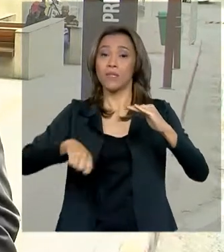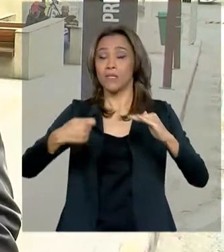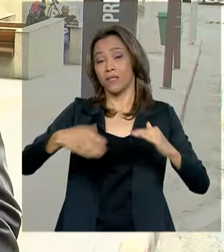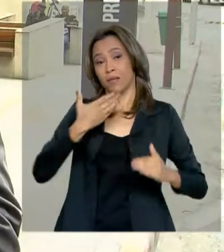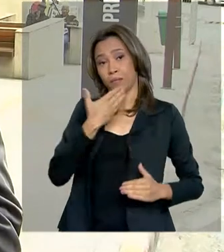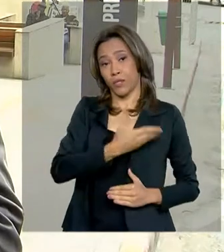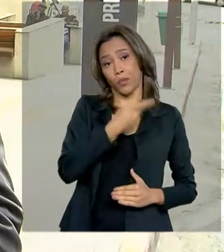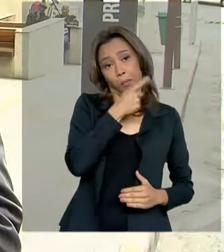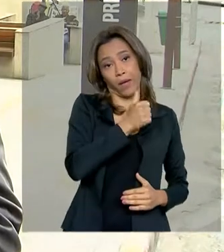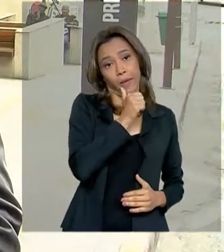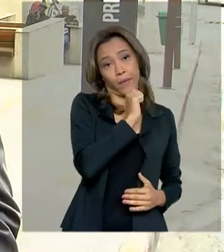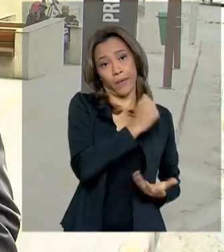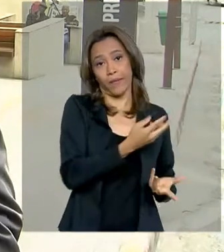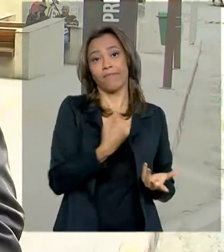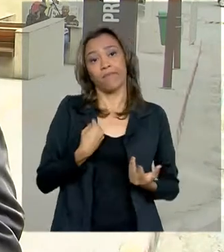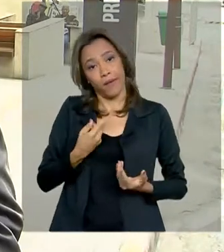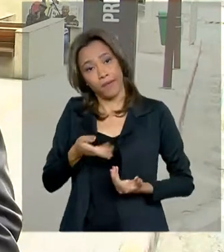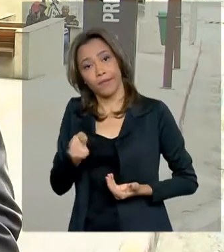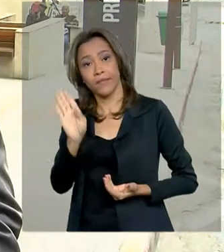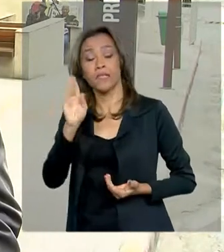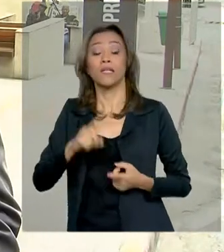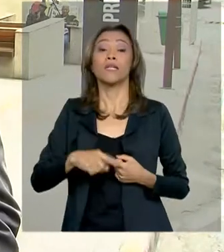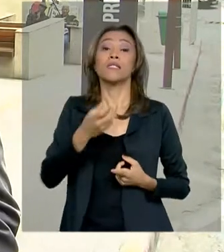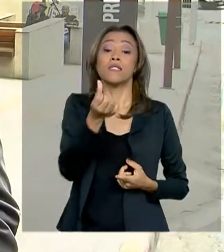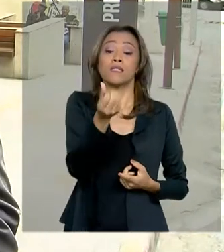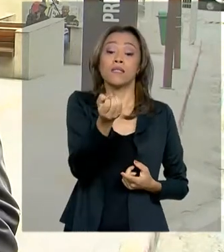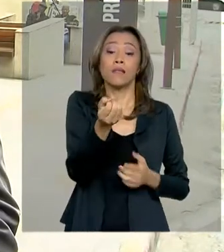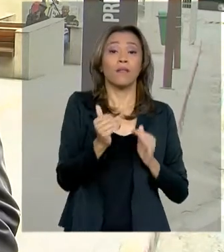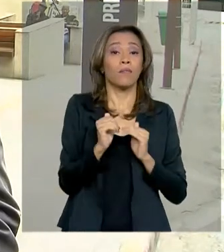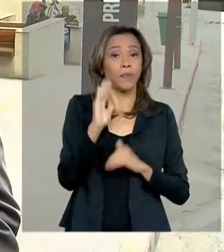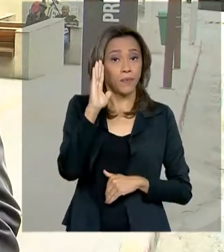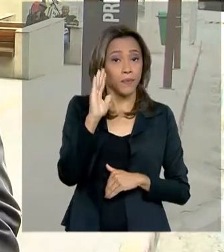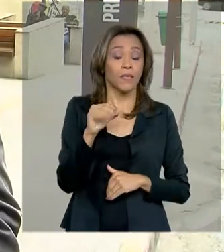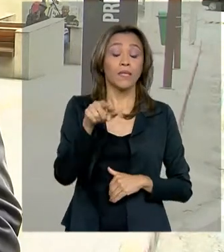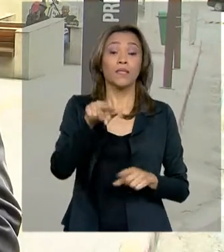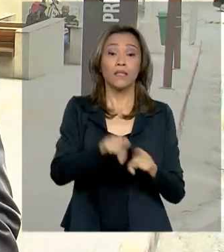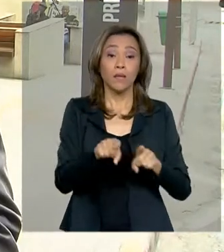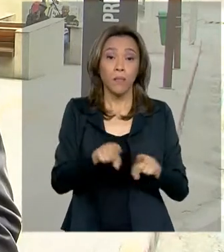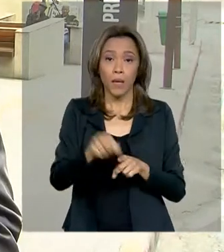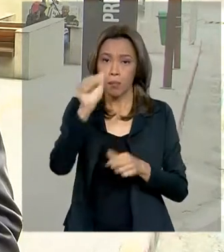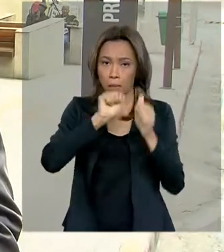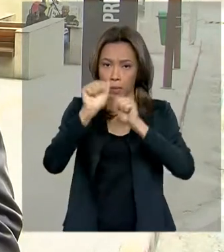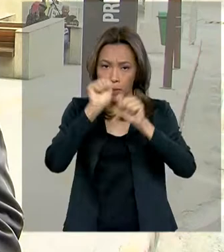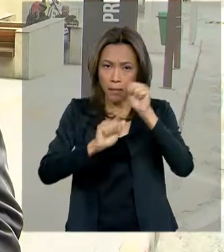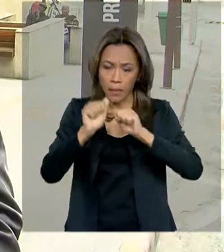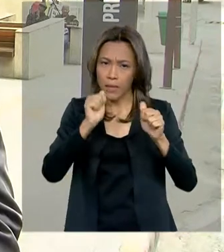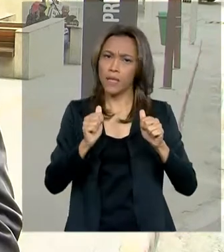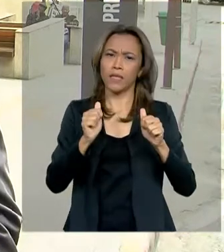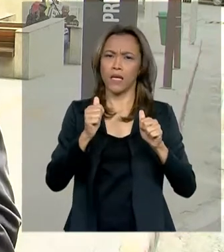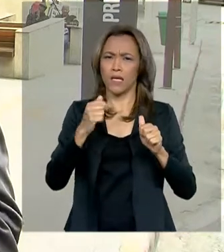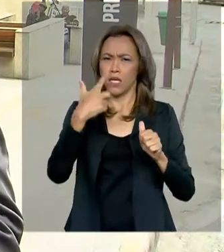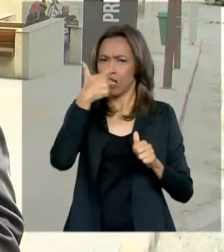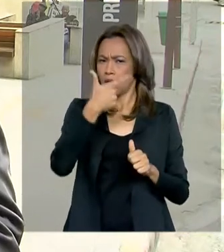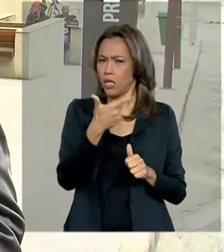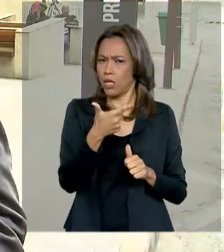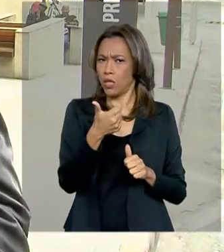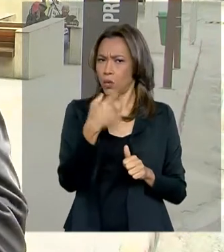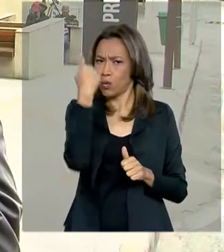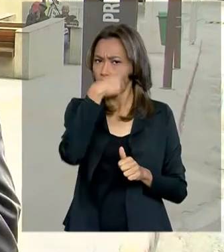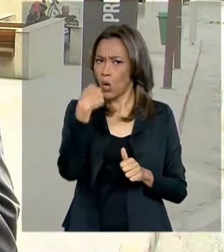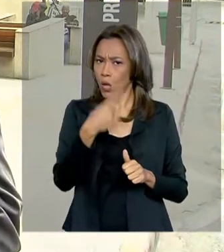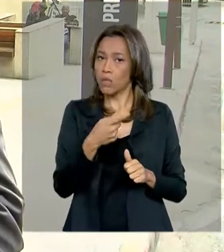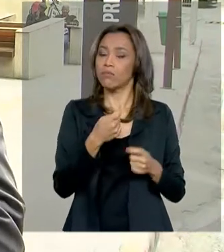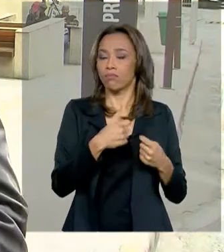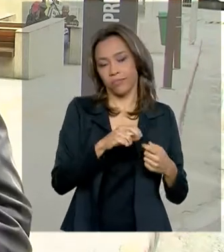dos pais, ter mais de 50 quilos, não ter ingerido bebida alcoólica nas últimas 12 horas, não estar em jejum